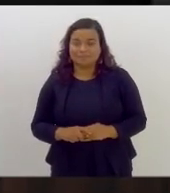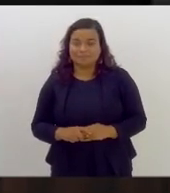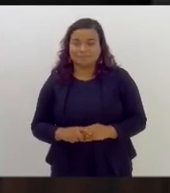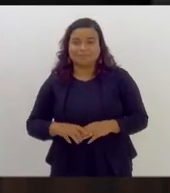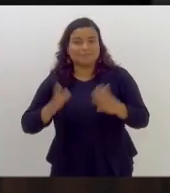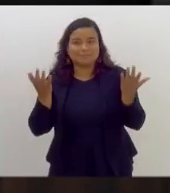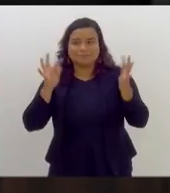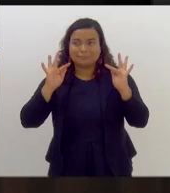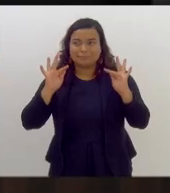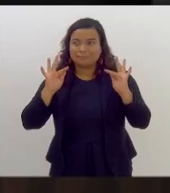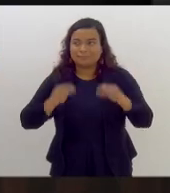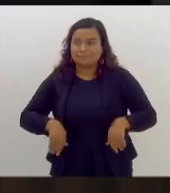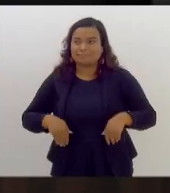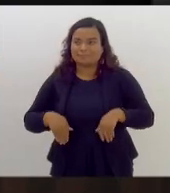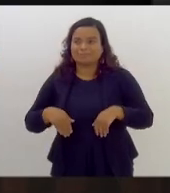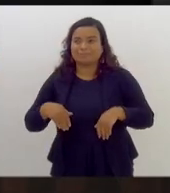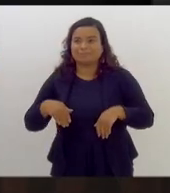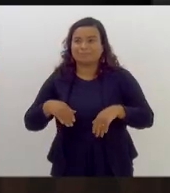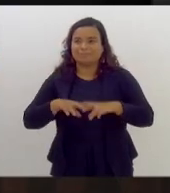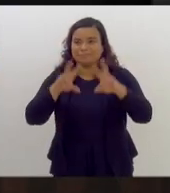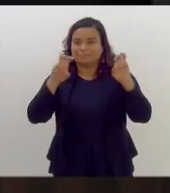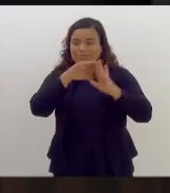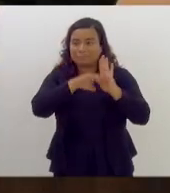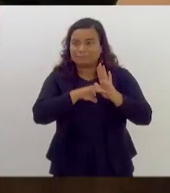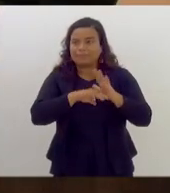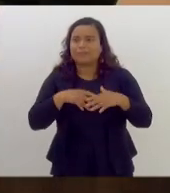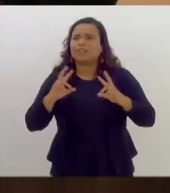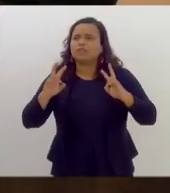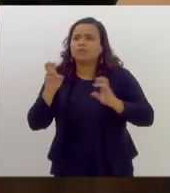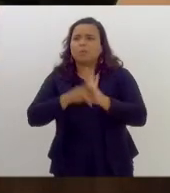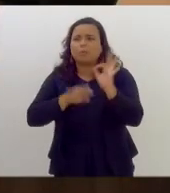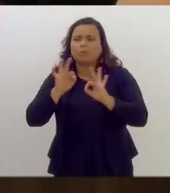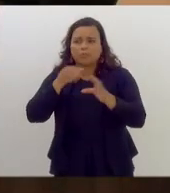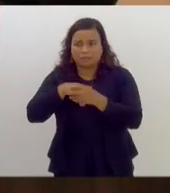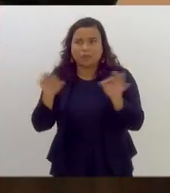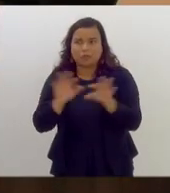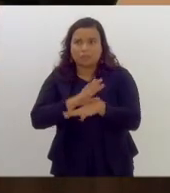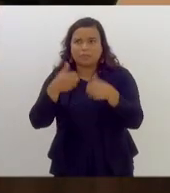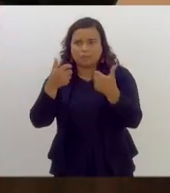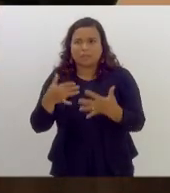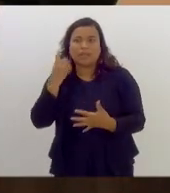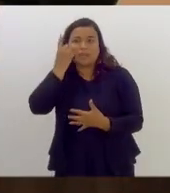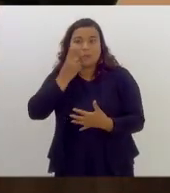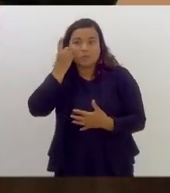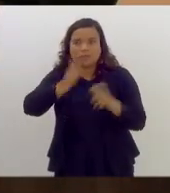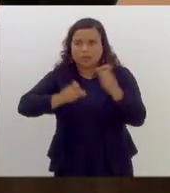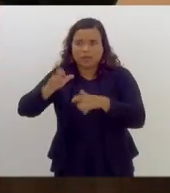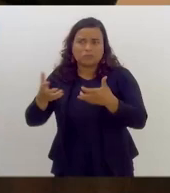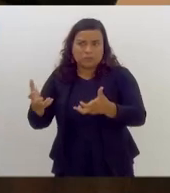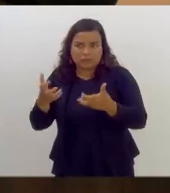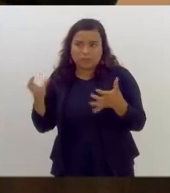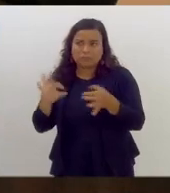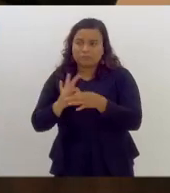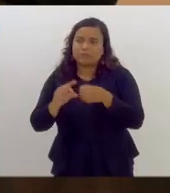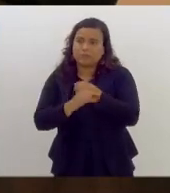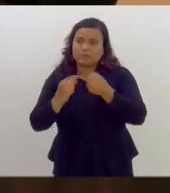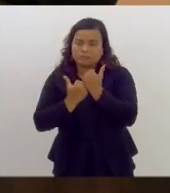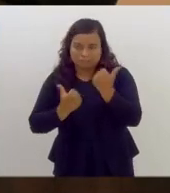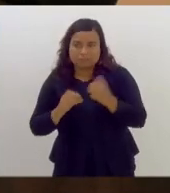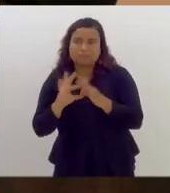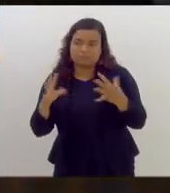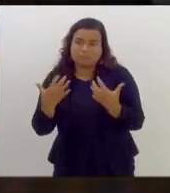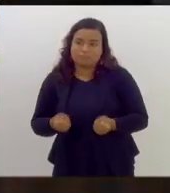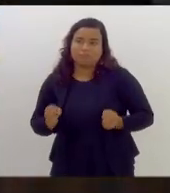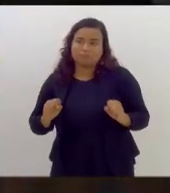Nada mais a tratar na ordem do dia. Desculpe, sobre esse projeto que eu declarei o voto agora, os deputados e deputadas quiserem ser coautor, está aberta a coautoria, tá?